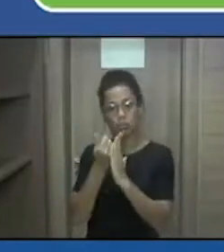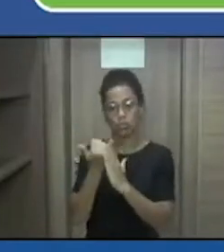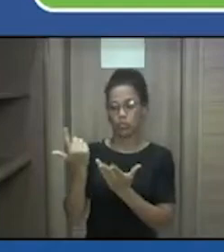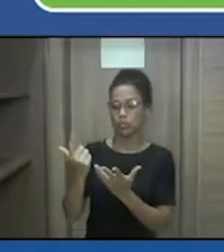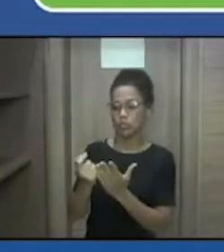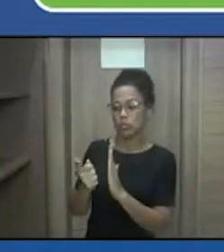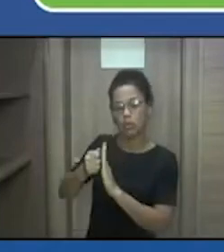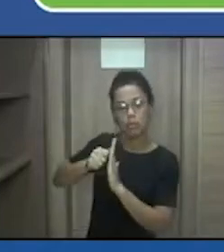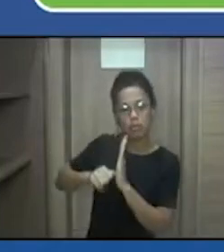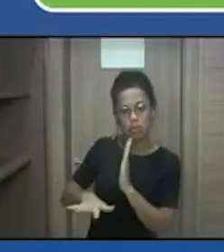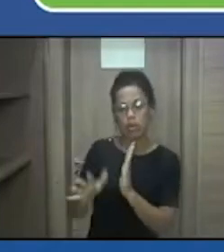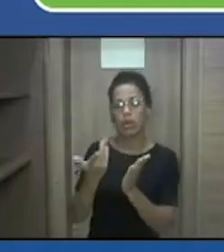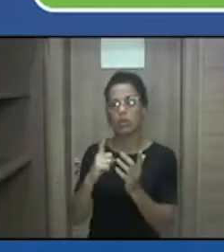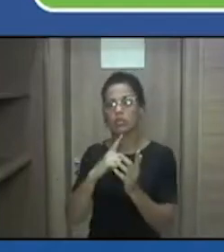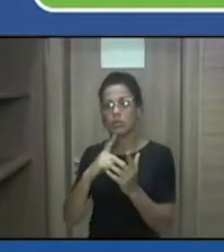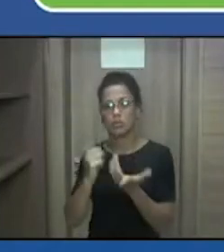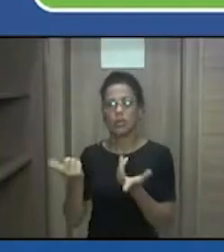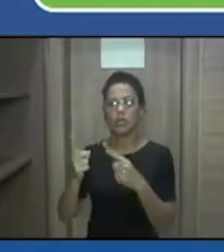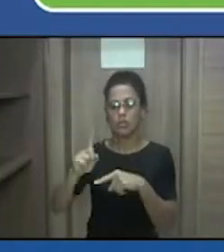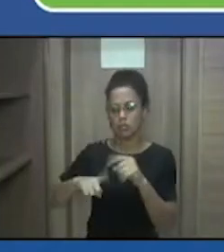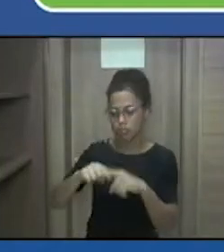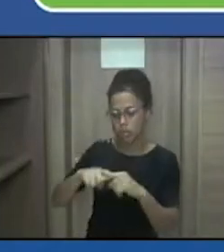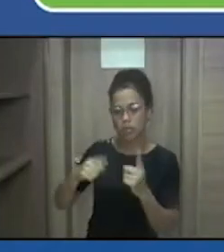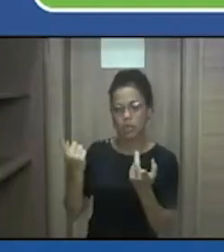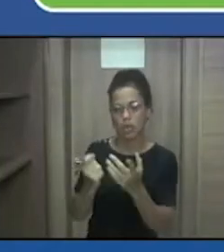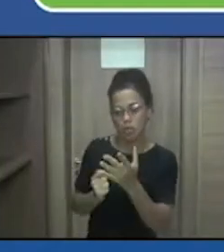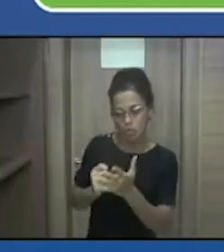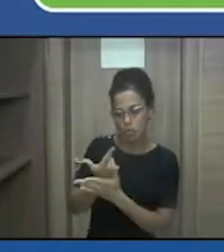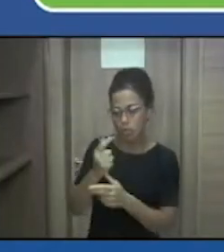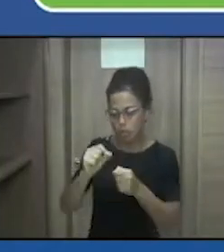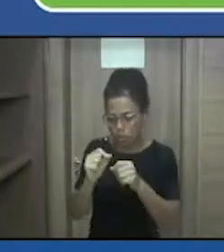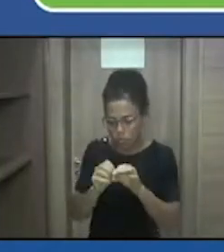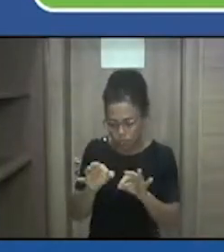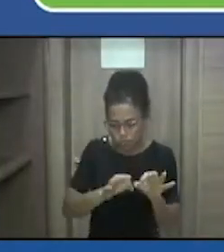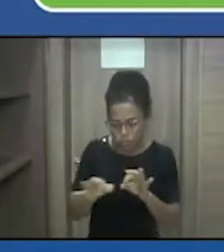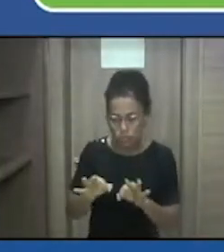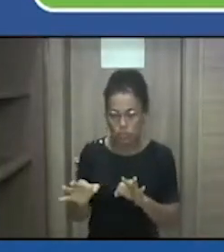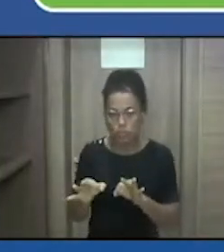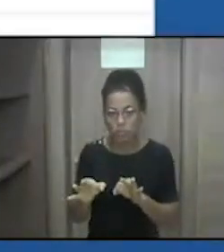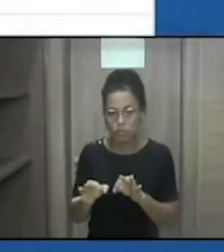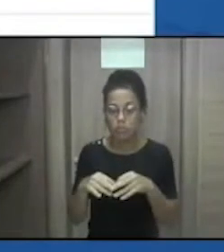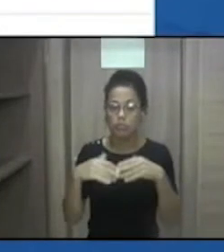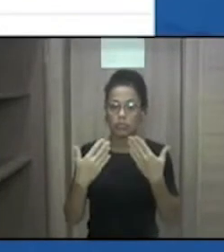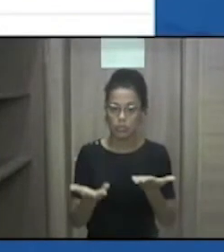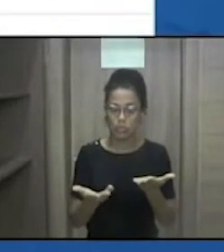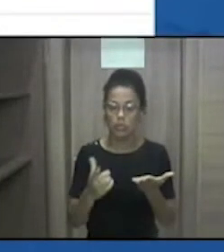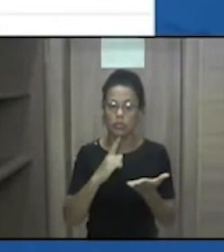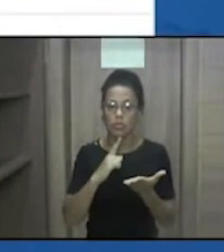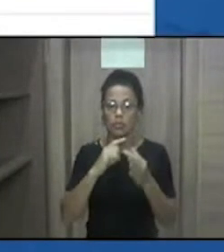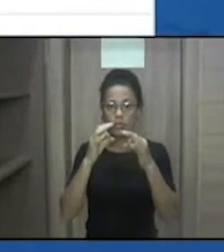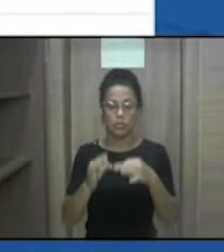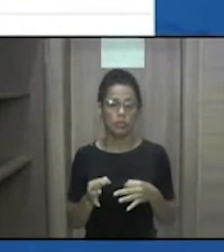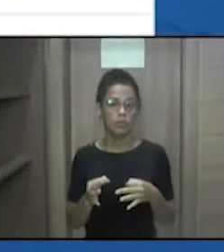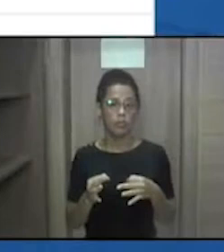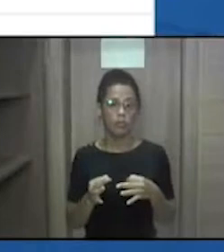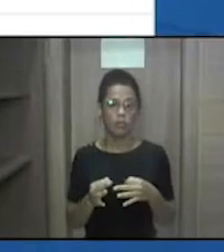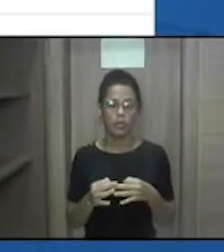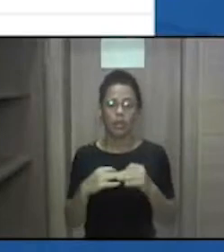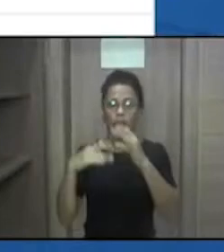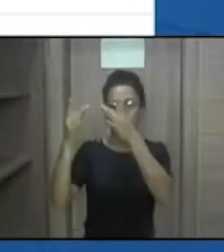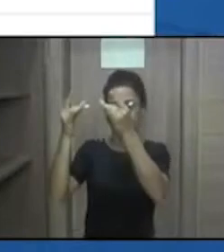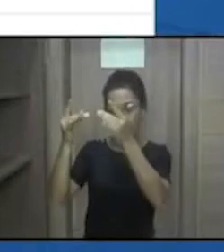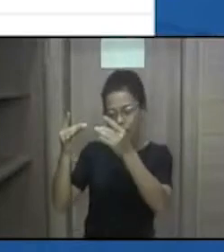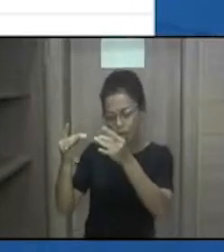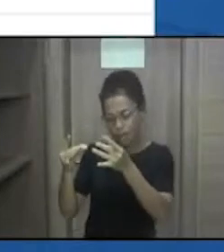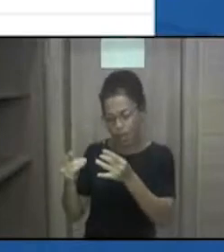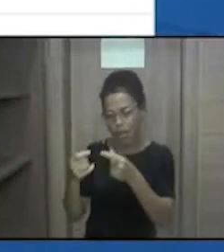os custos fixos para a confecção dessa prótese, e aí a estimativa, então, do custo total. Então, eu não vou entrar em detalhes,